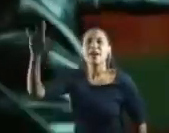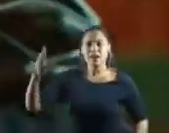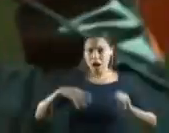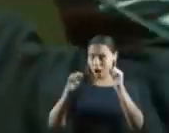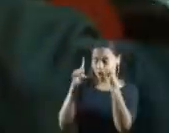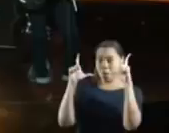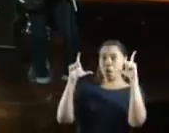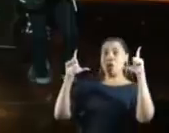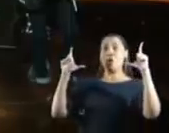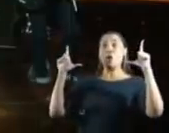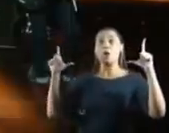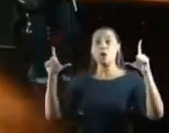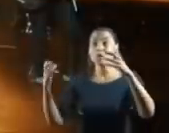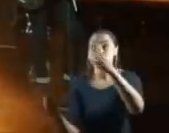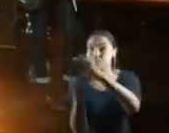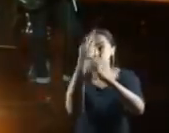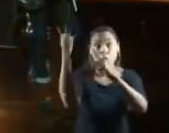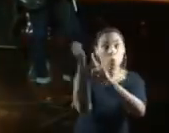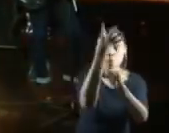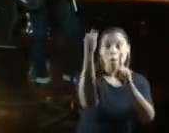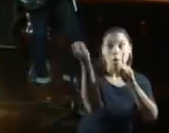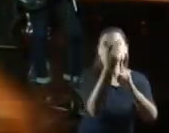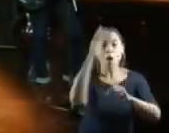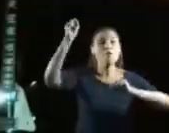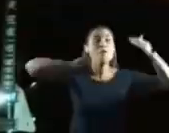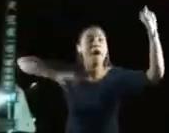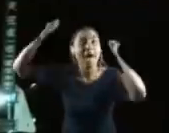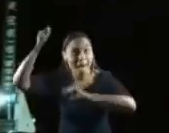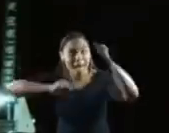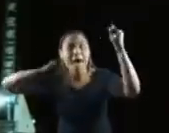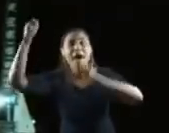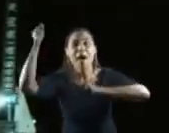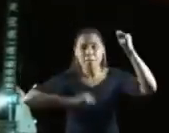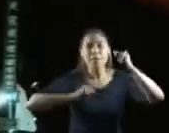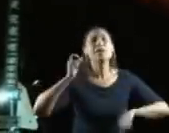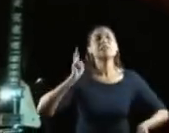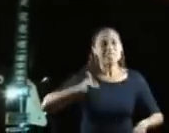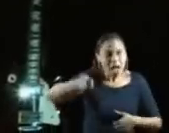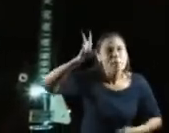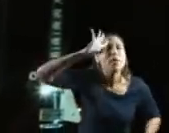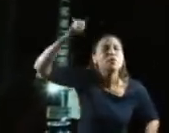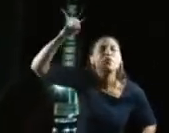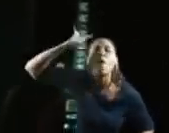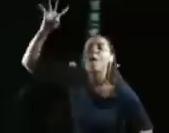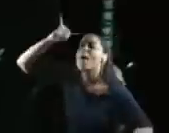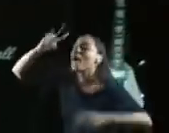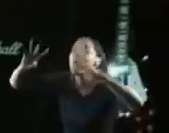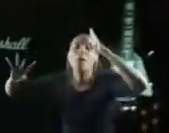Fábricas não deixam de sonhar,